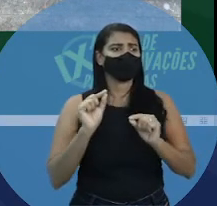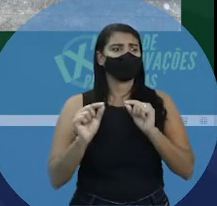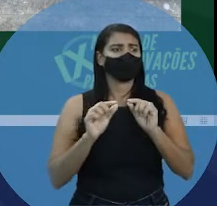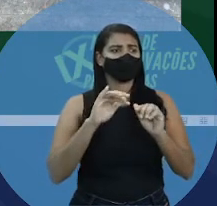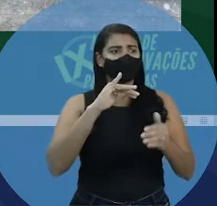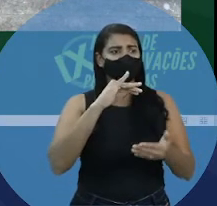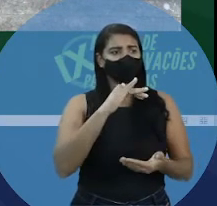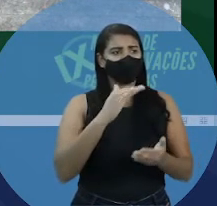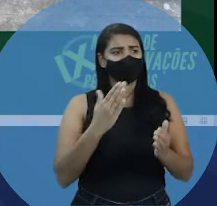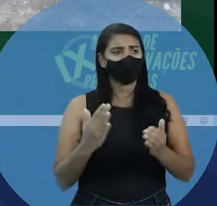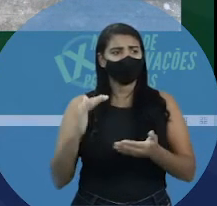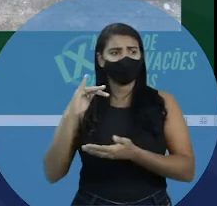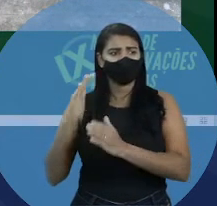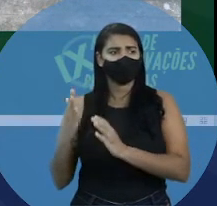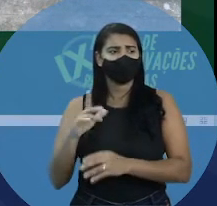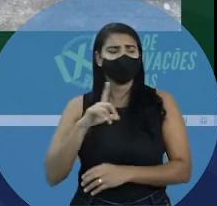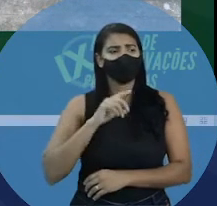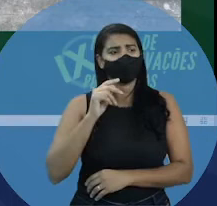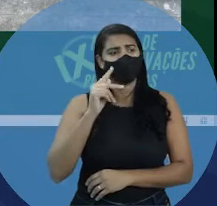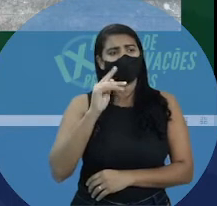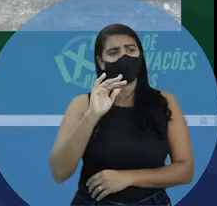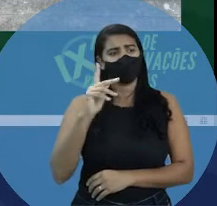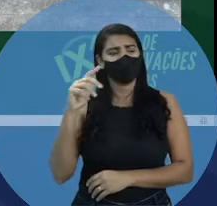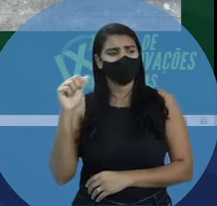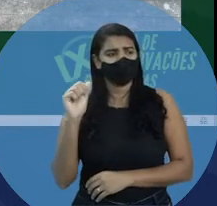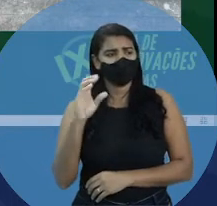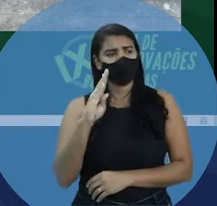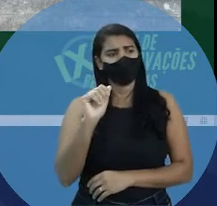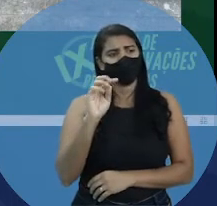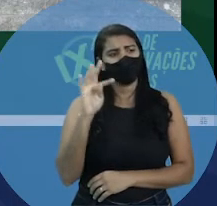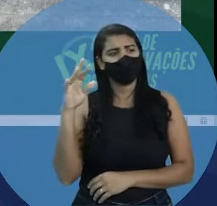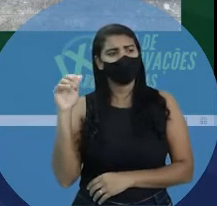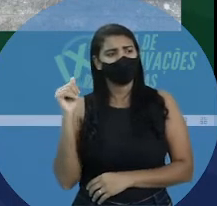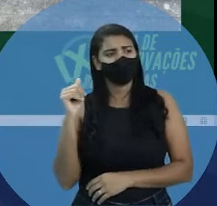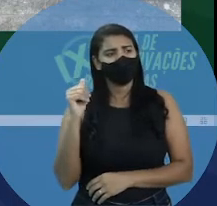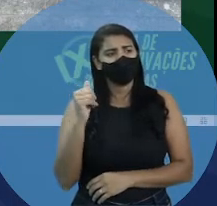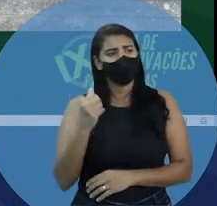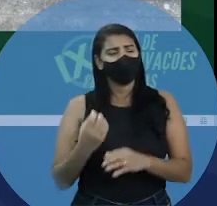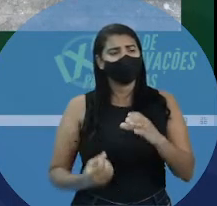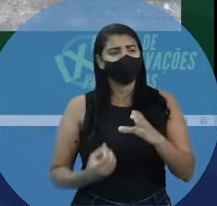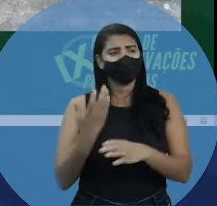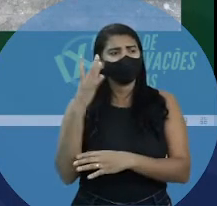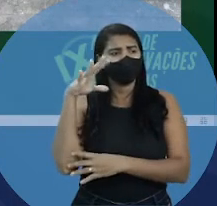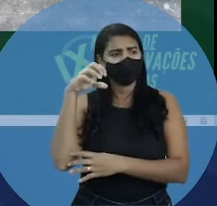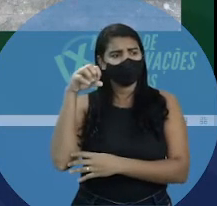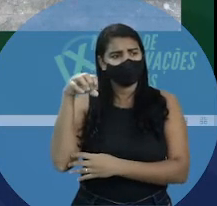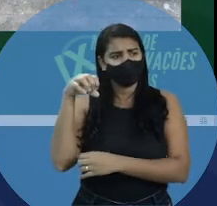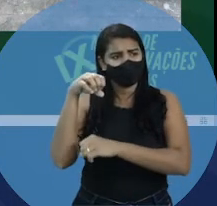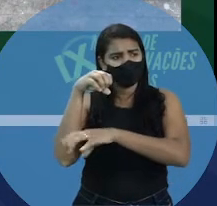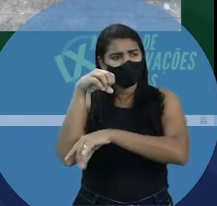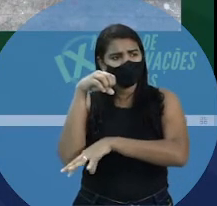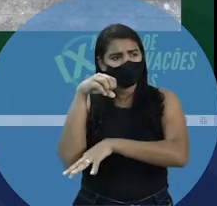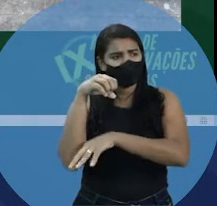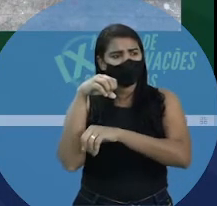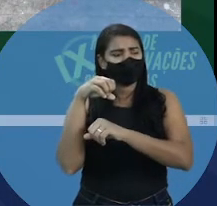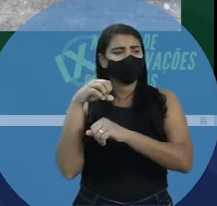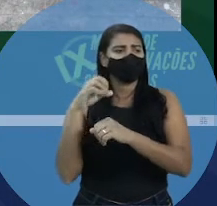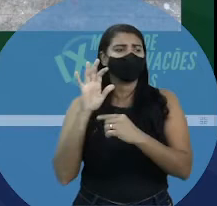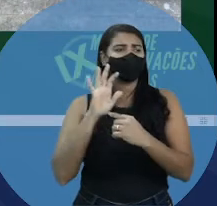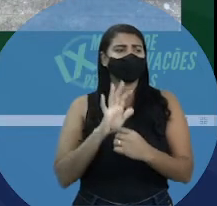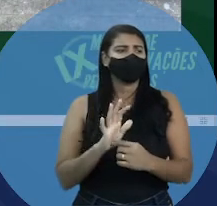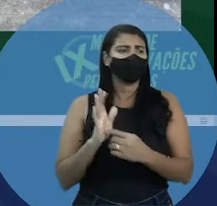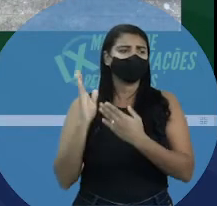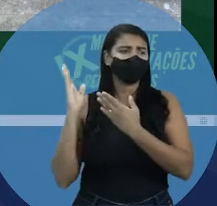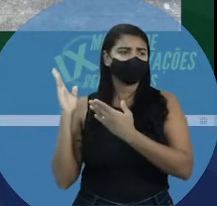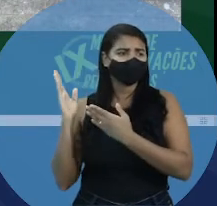que contêm as pilhas e baterias, né, têm uns pés de milho secos, enquanto aqueles que têm ausência de pilhas e